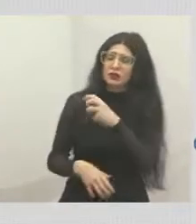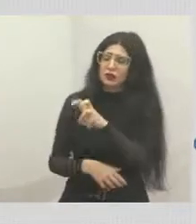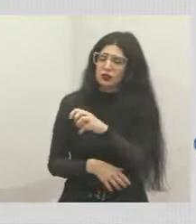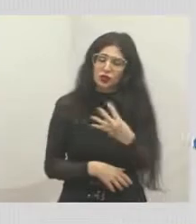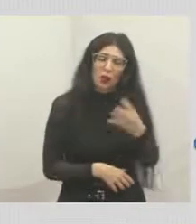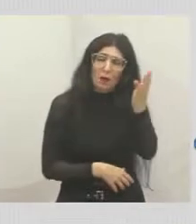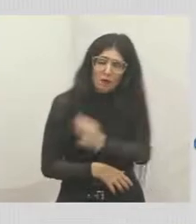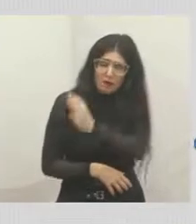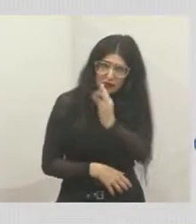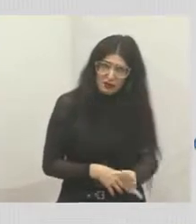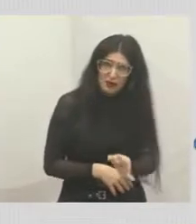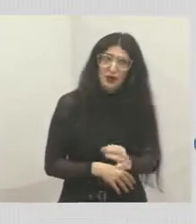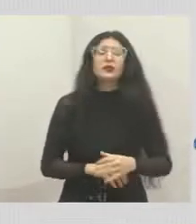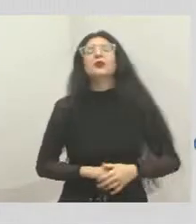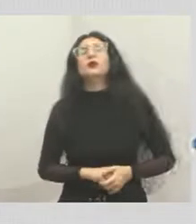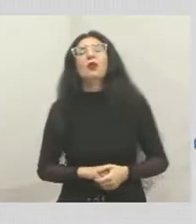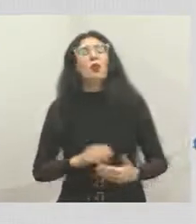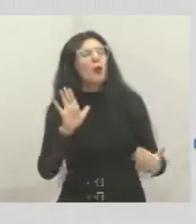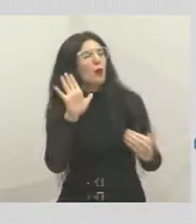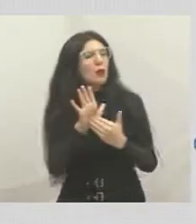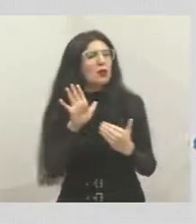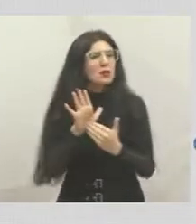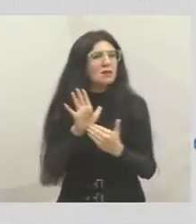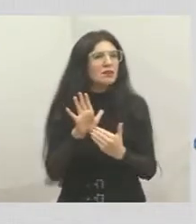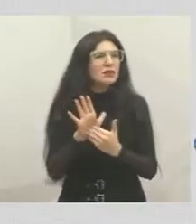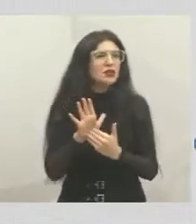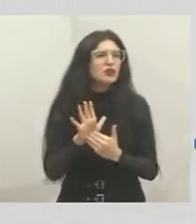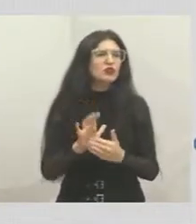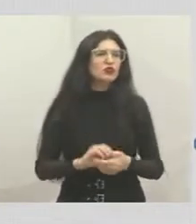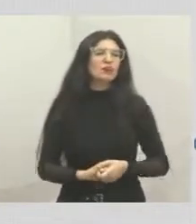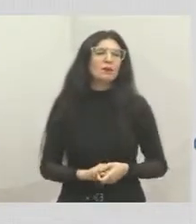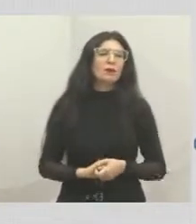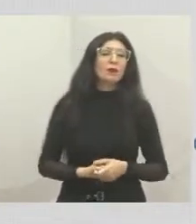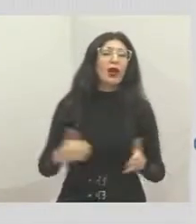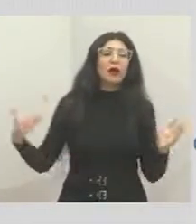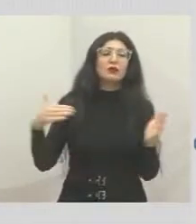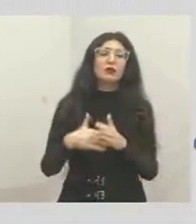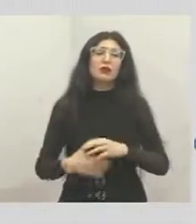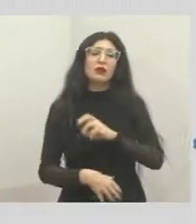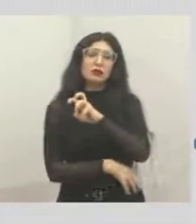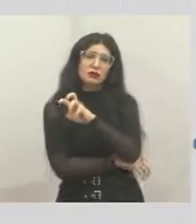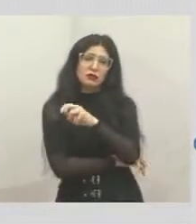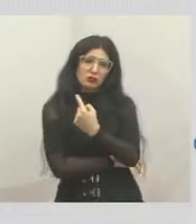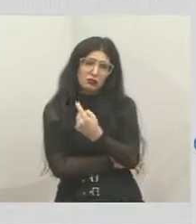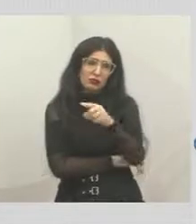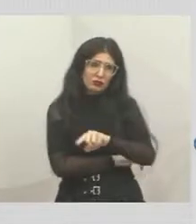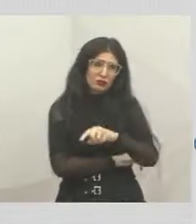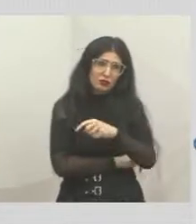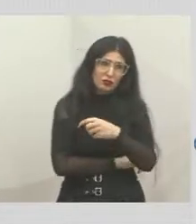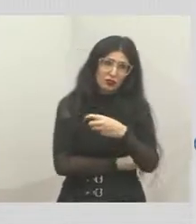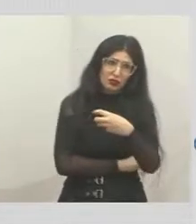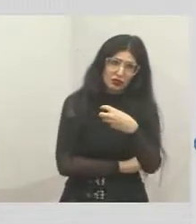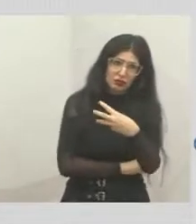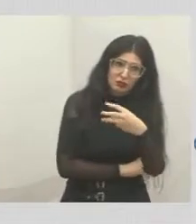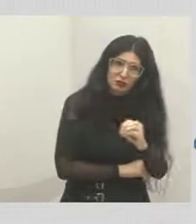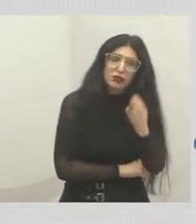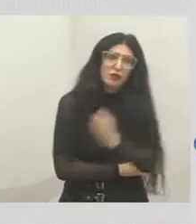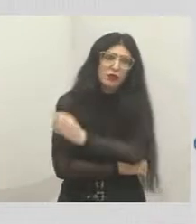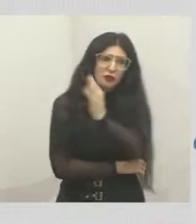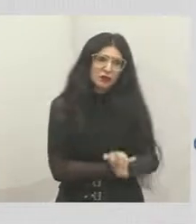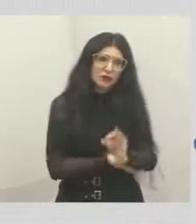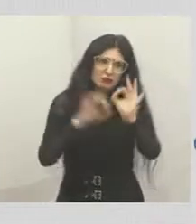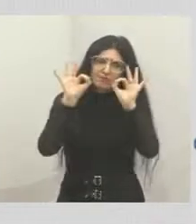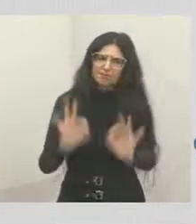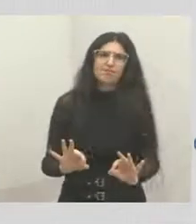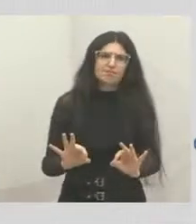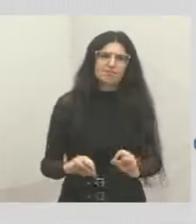54%. De acordo com o limite prudencial, podemos atingir até 51,30% da receita corrente líquida.